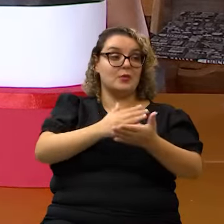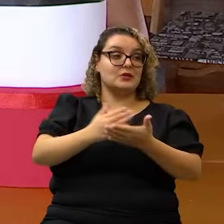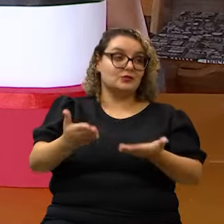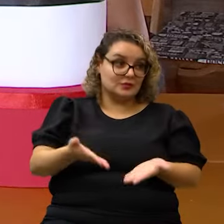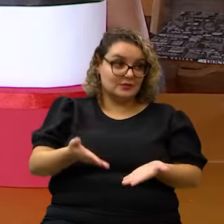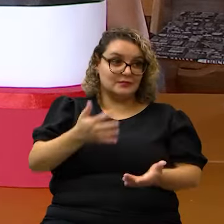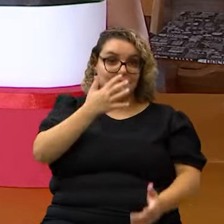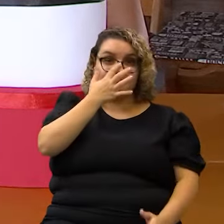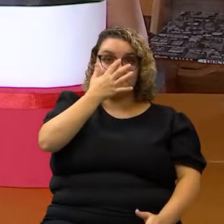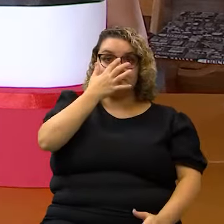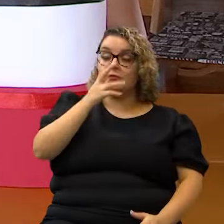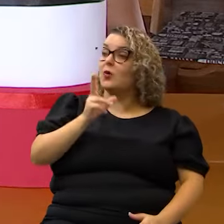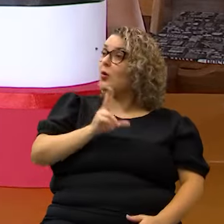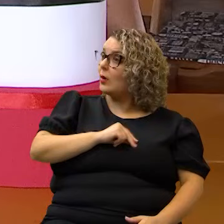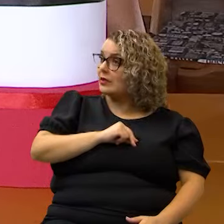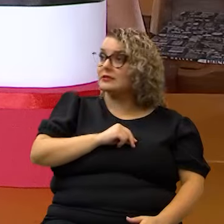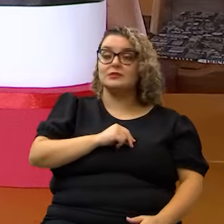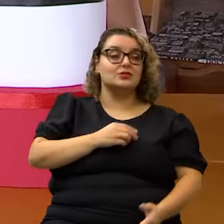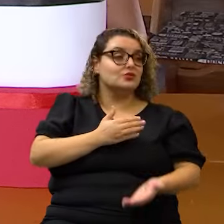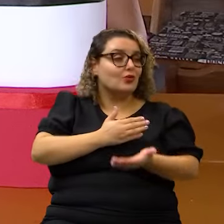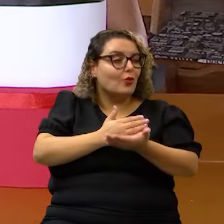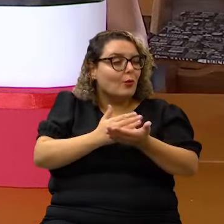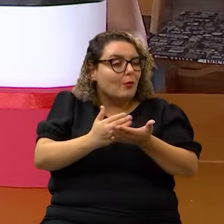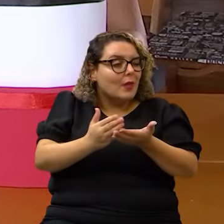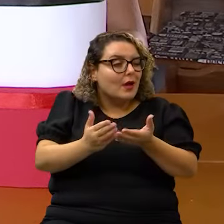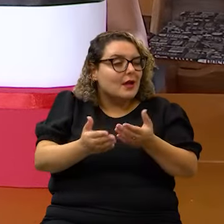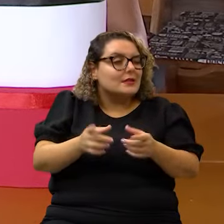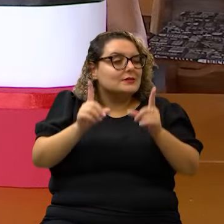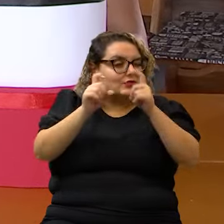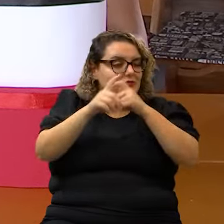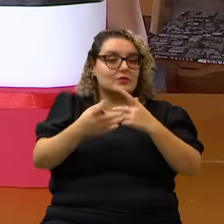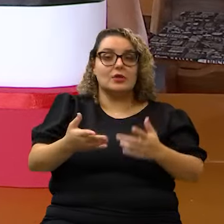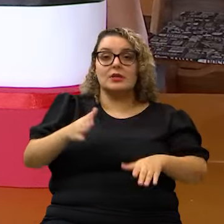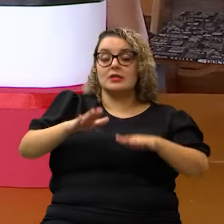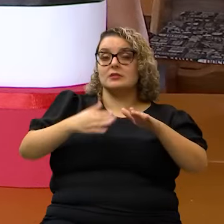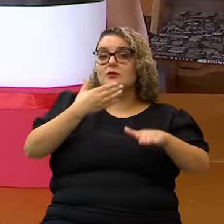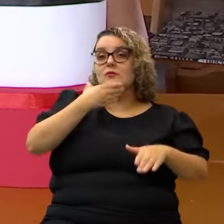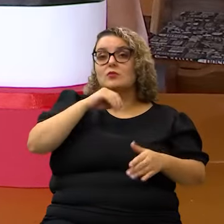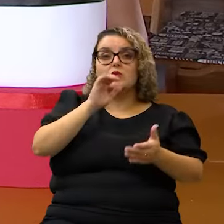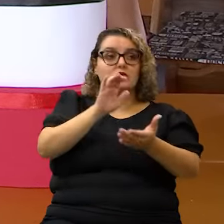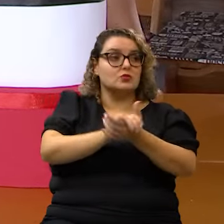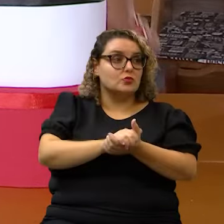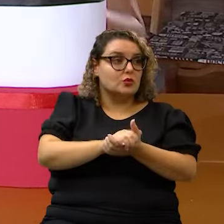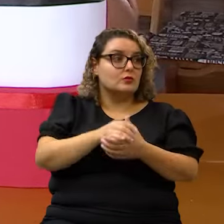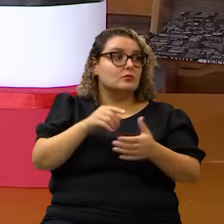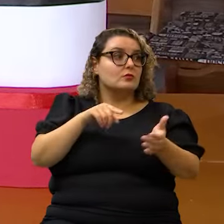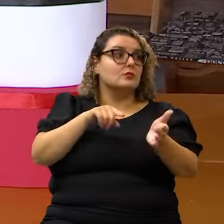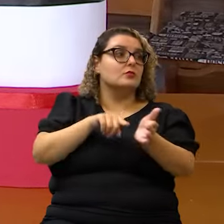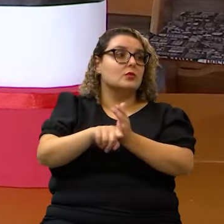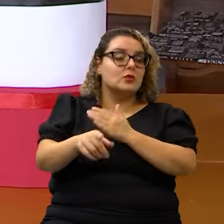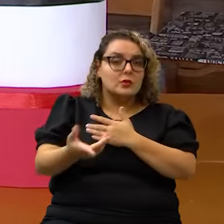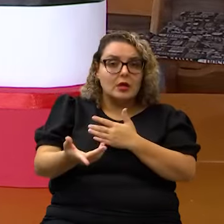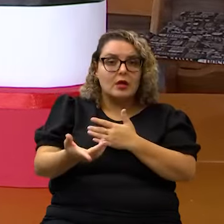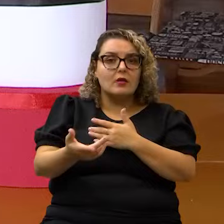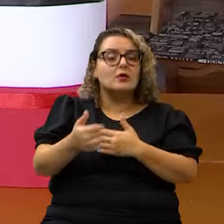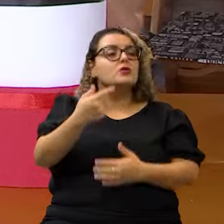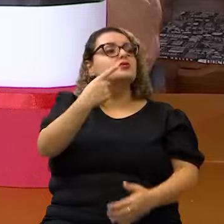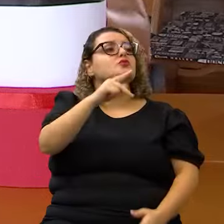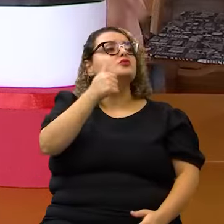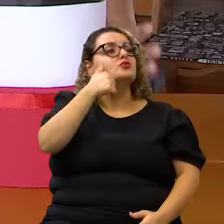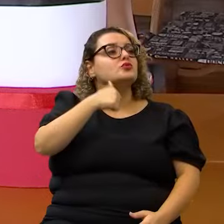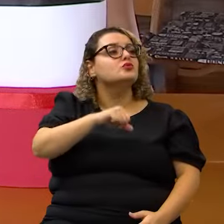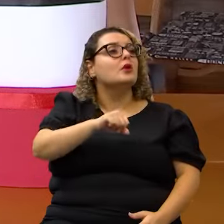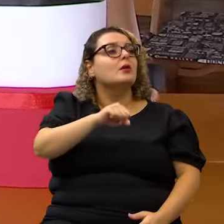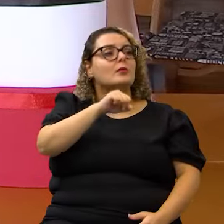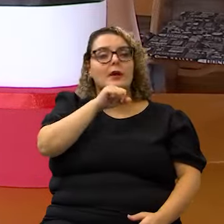ideia. A gente sempre começa lá de baixo, né? E às vezes meu esposo chegava do serviço e perguntava, cadê sua mãe? Aí meus